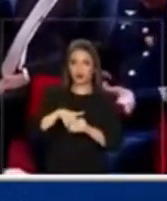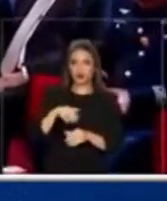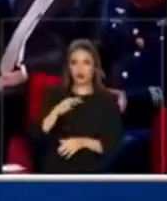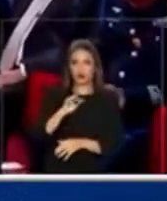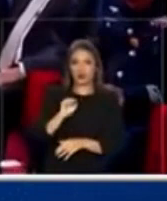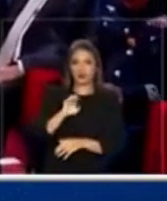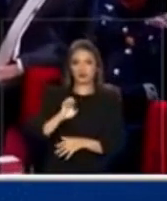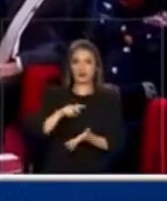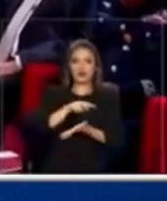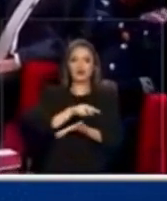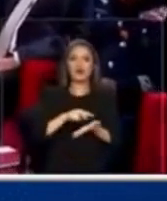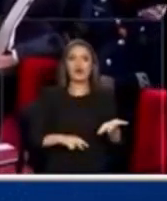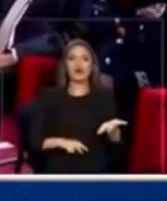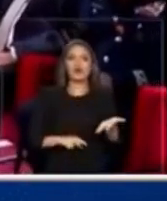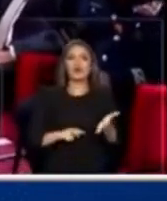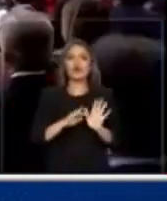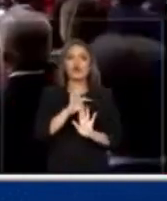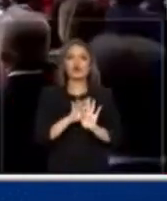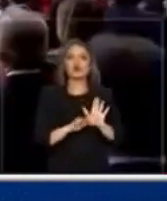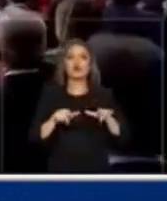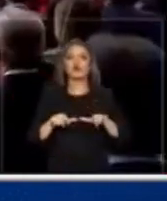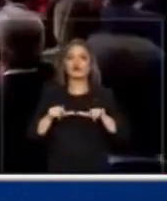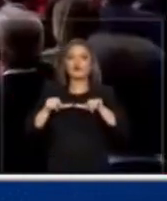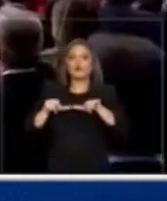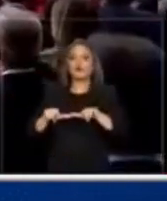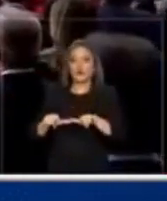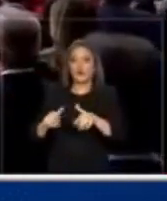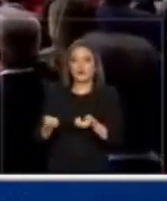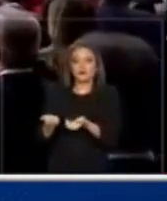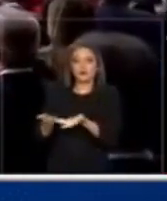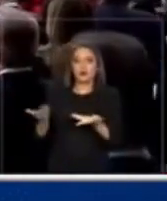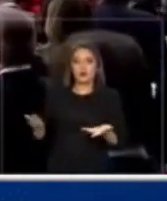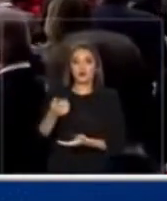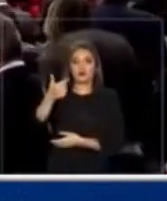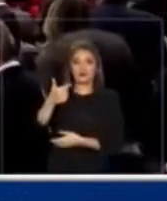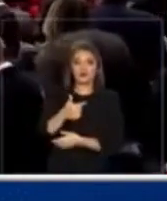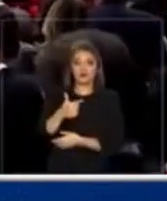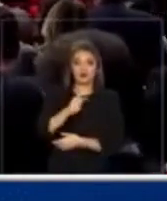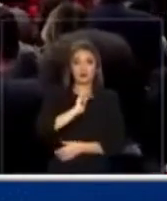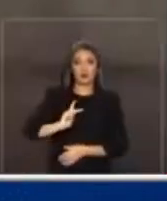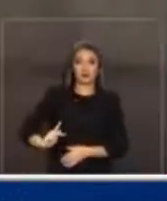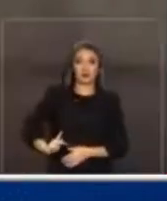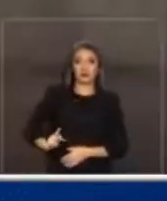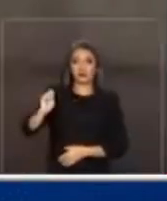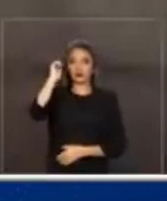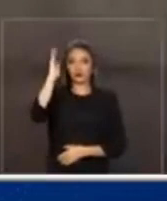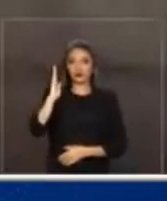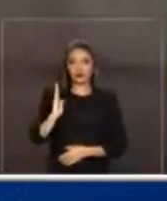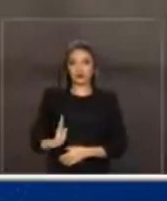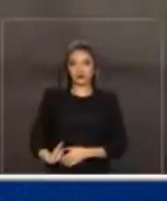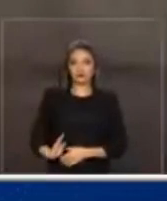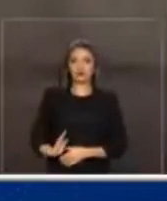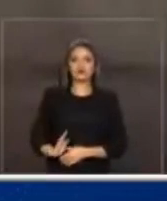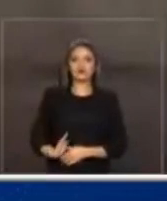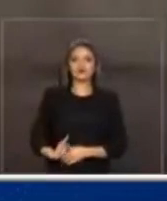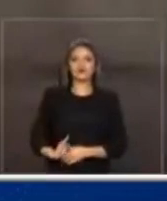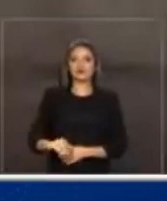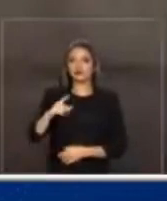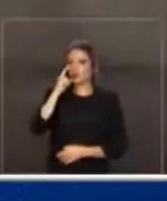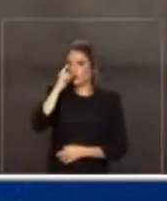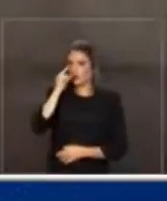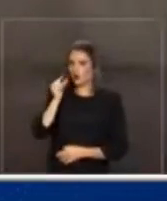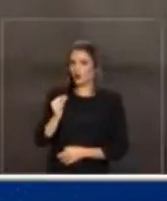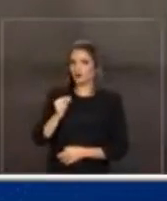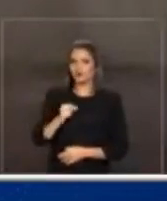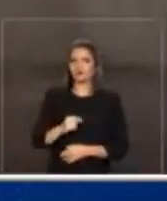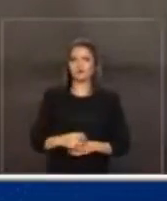de ministro do Supremo Tribunal Federal contra o voto impresso, mas passou também por uma série de atos de abuso de